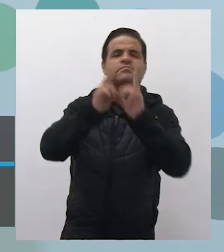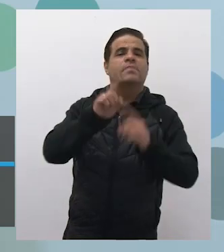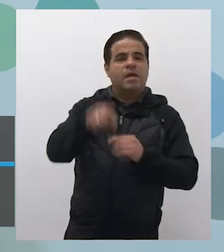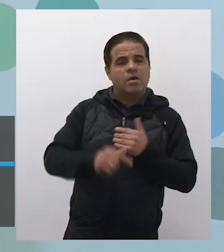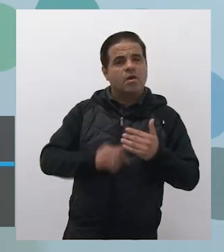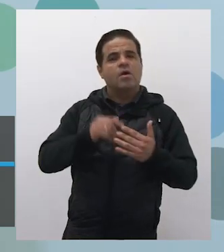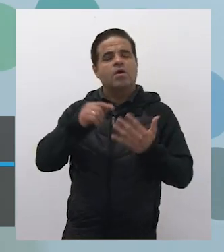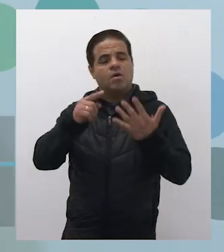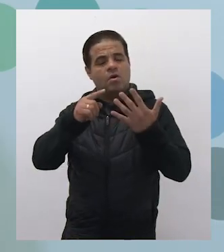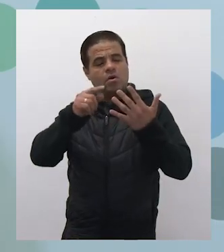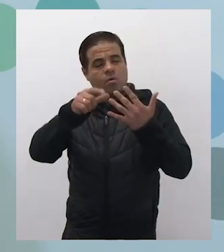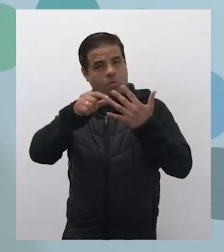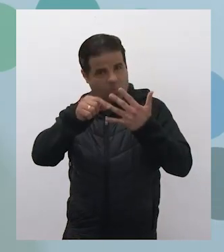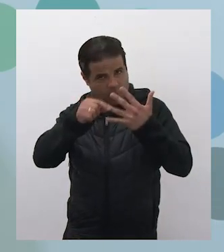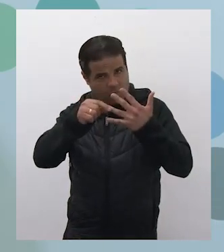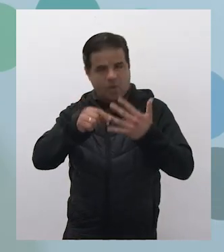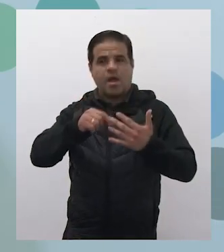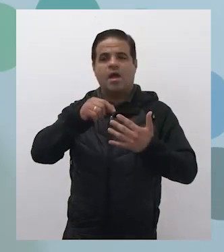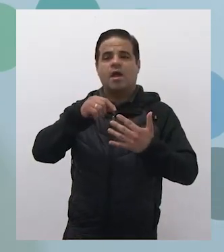passo